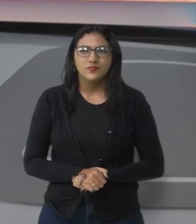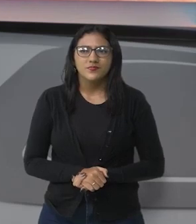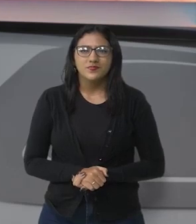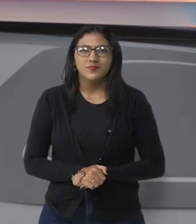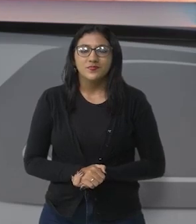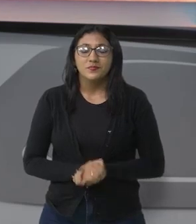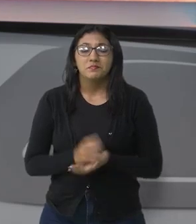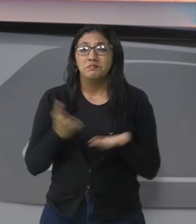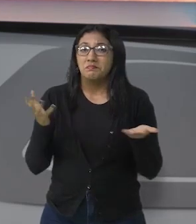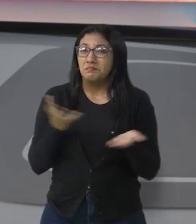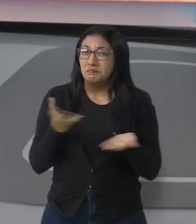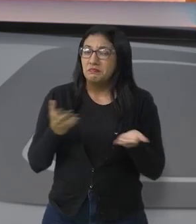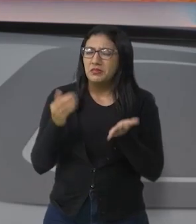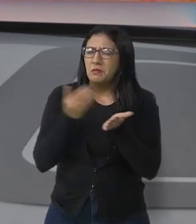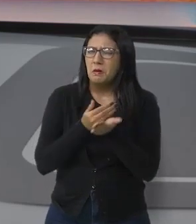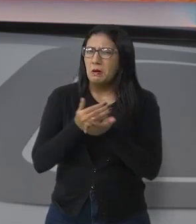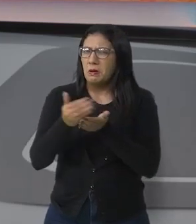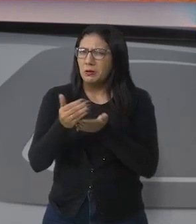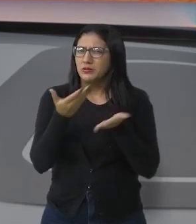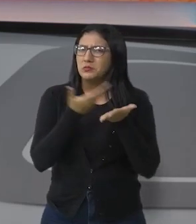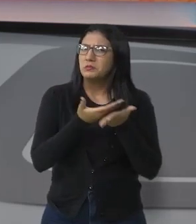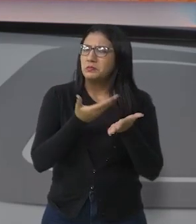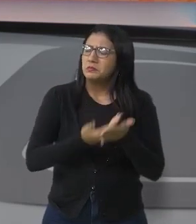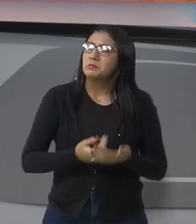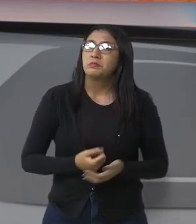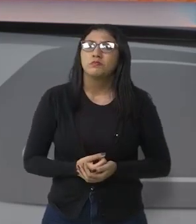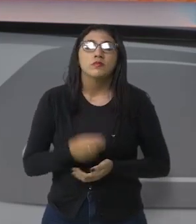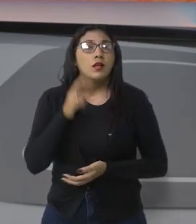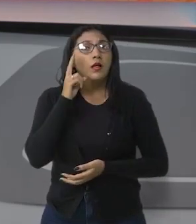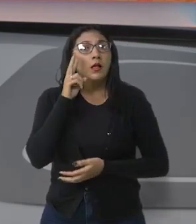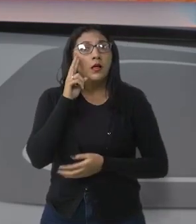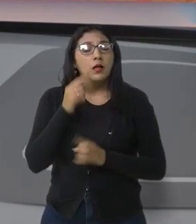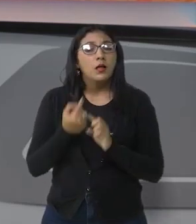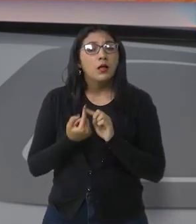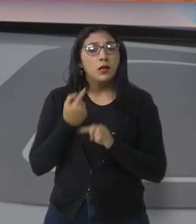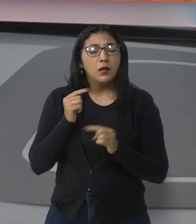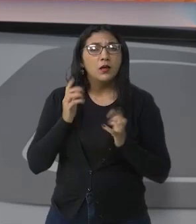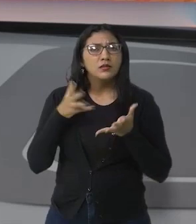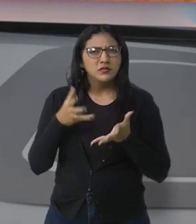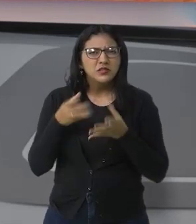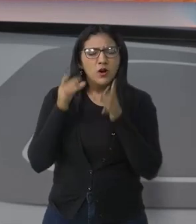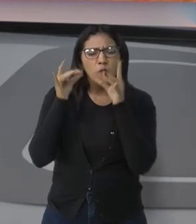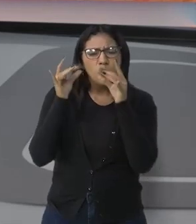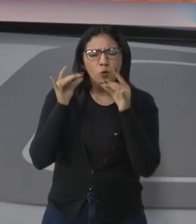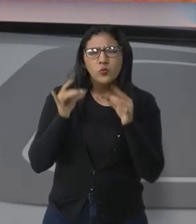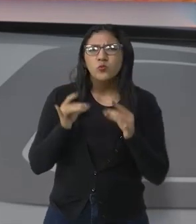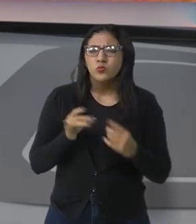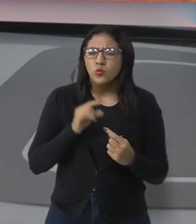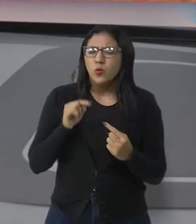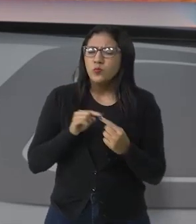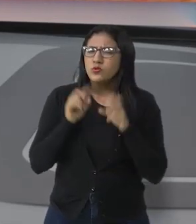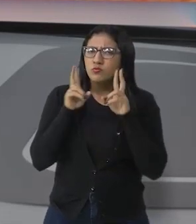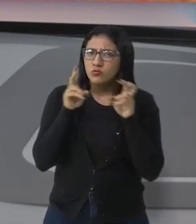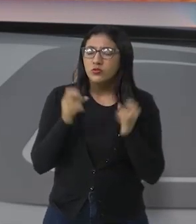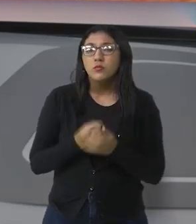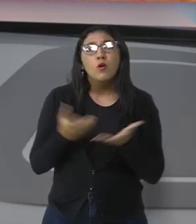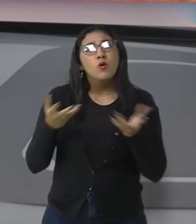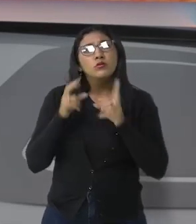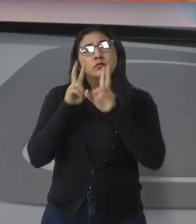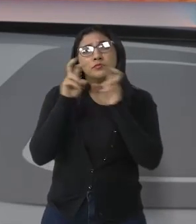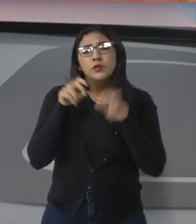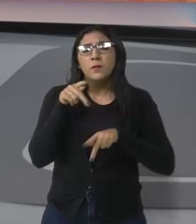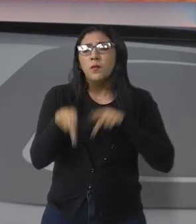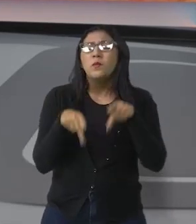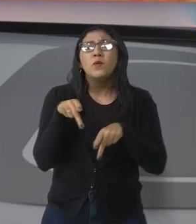Então vamos lá dar início à nossa aula. Como já adiantamos no nosso conteúdo de detalhamento, hoje vamos falar sobre a